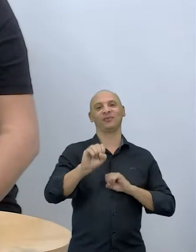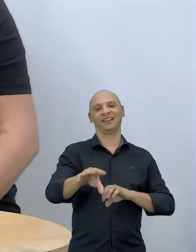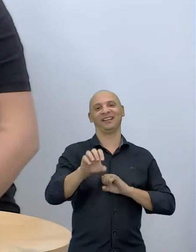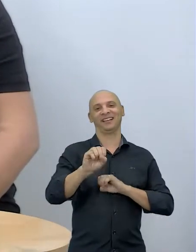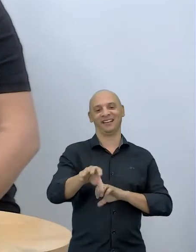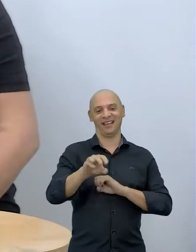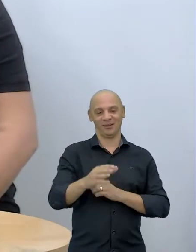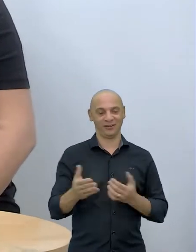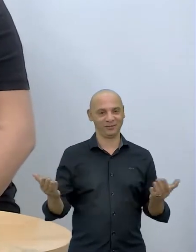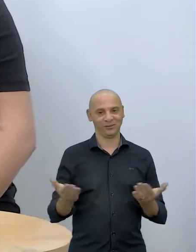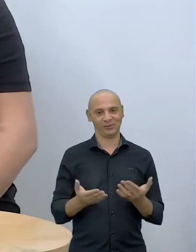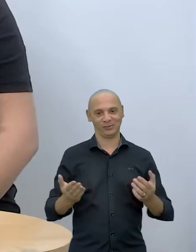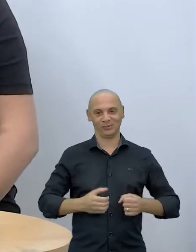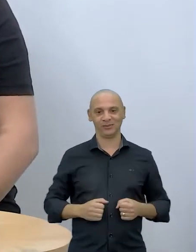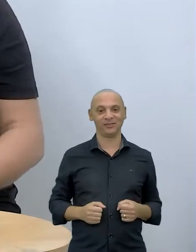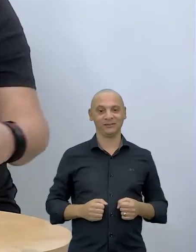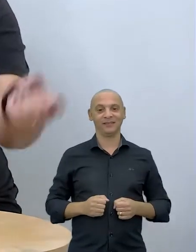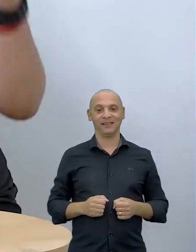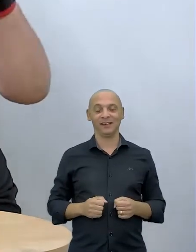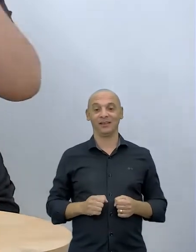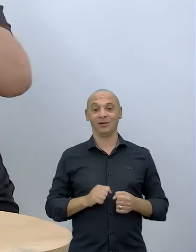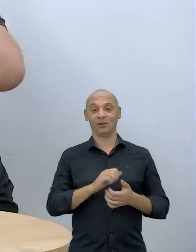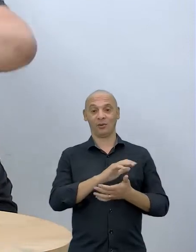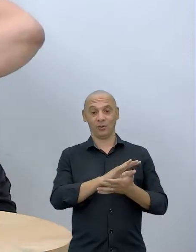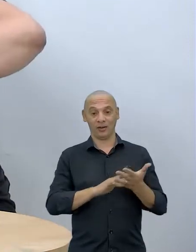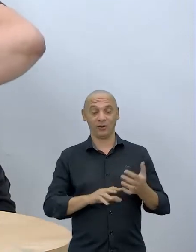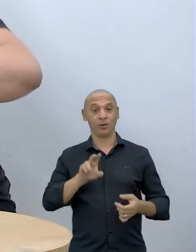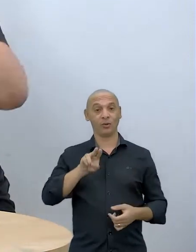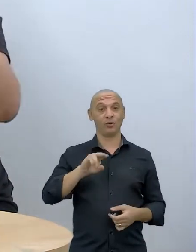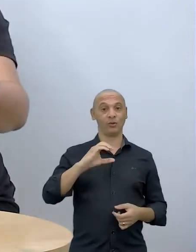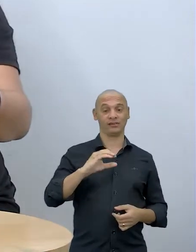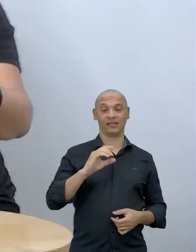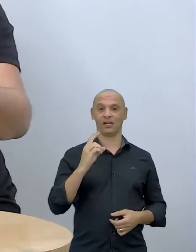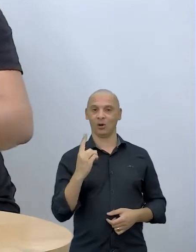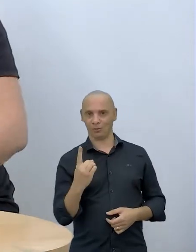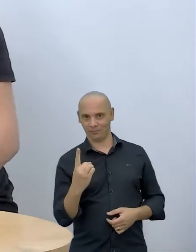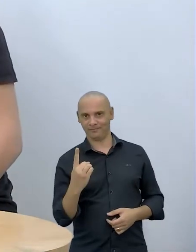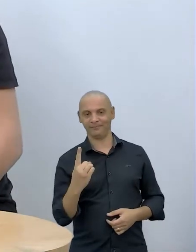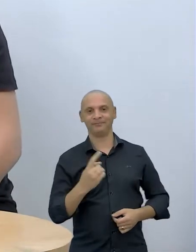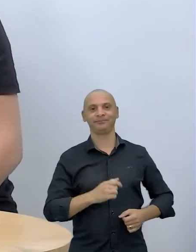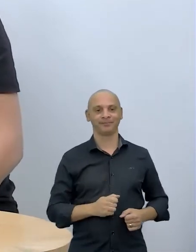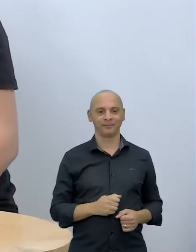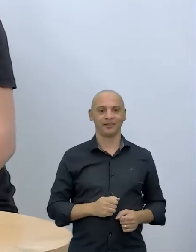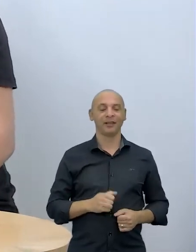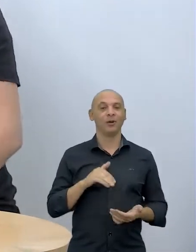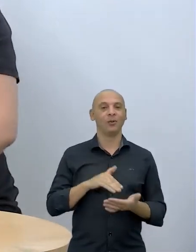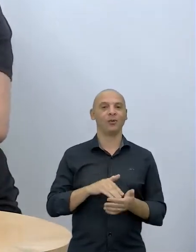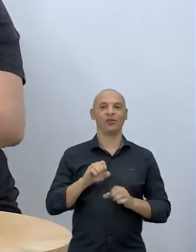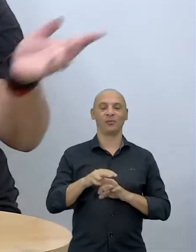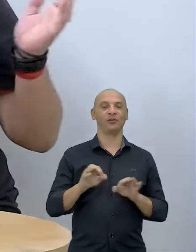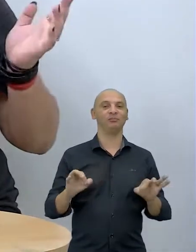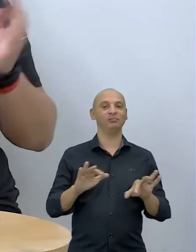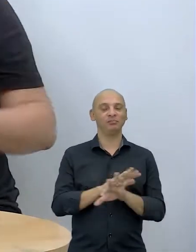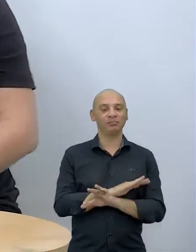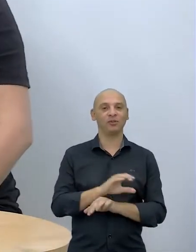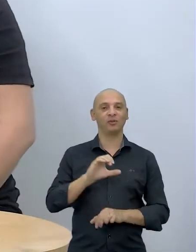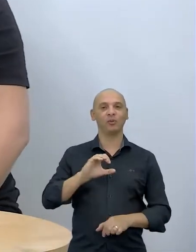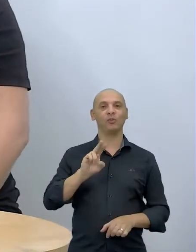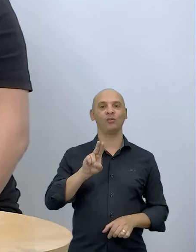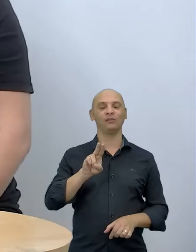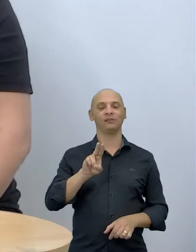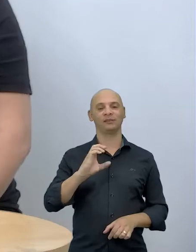componentes! Estamos aqui agora efetivamente para a nossa última aula desse nosso componente, né? Nossa última aula aí do